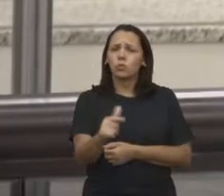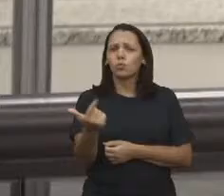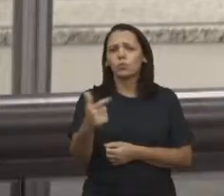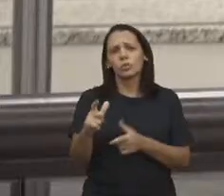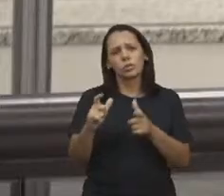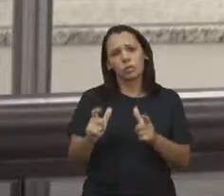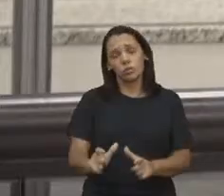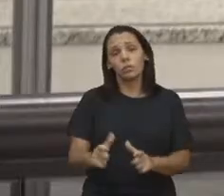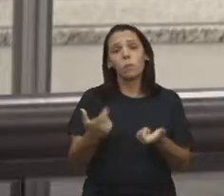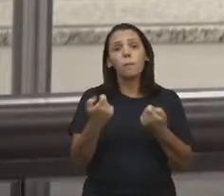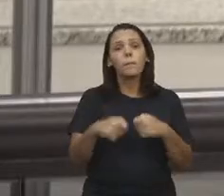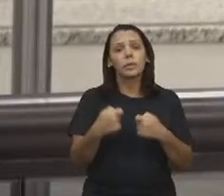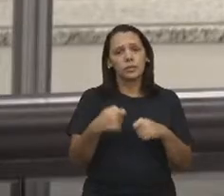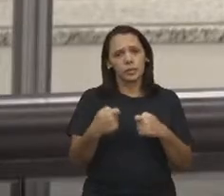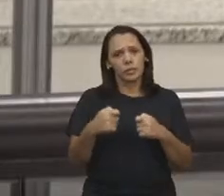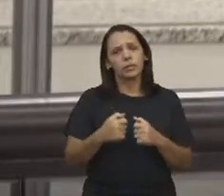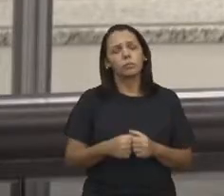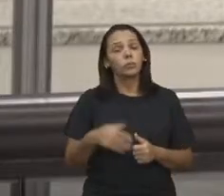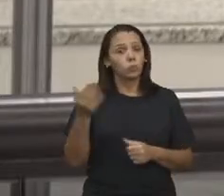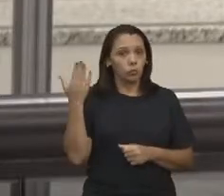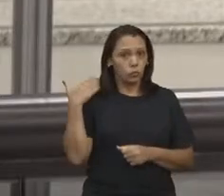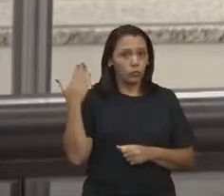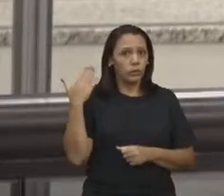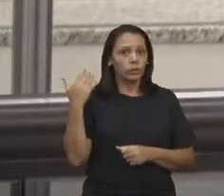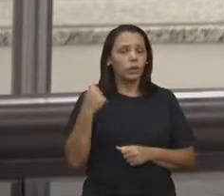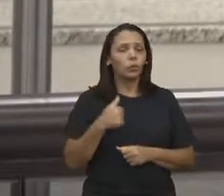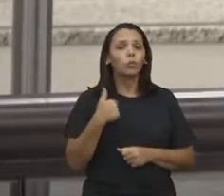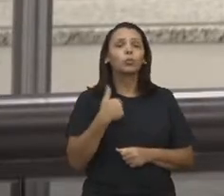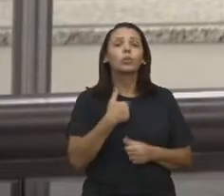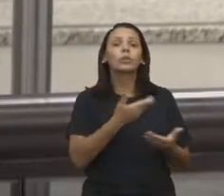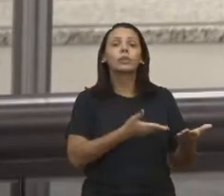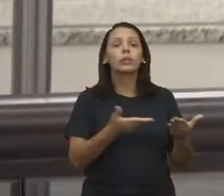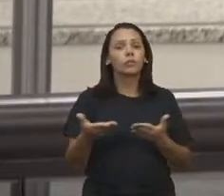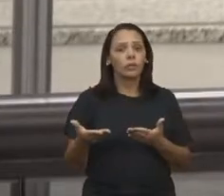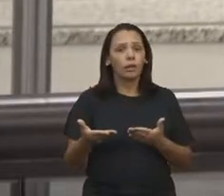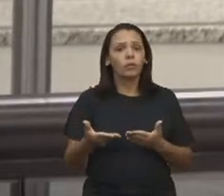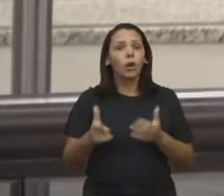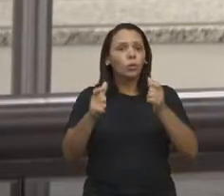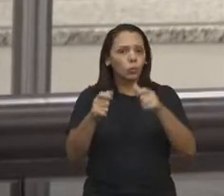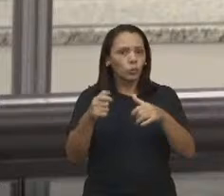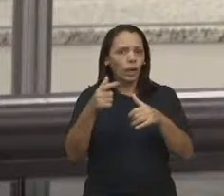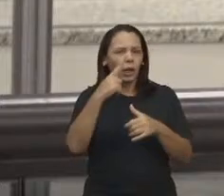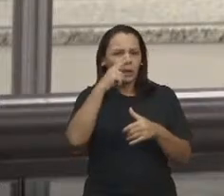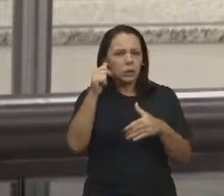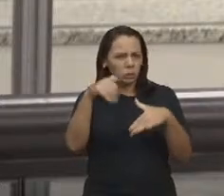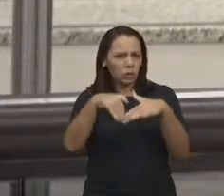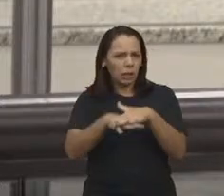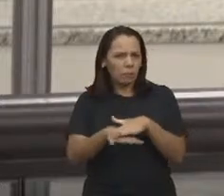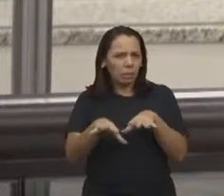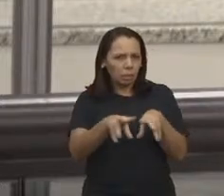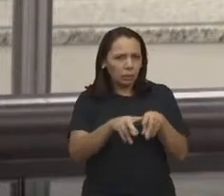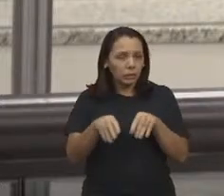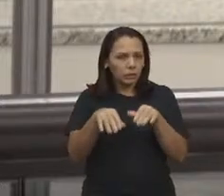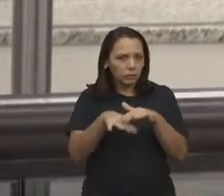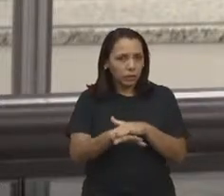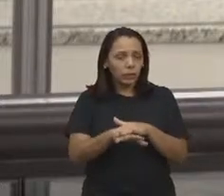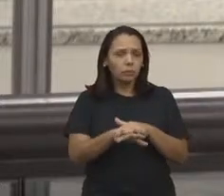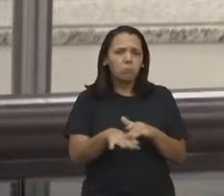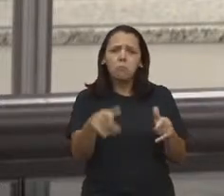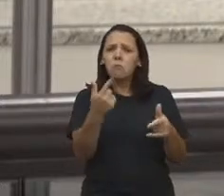precisamos sim. Aterro sanitário, antigamente, nós jogávamos lá. Ia lá, entrava, jogava, não tinha problema